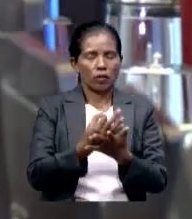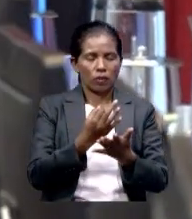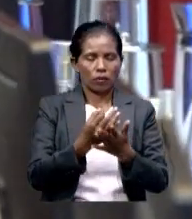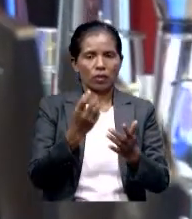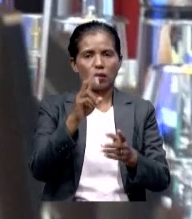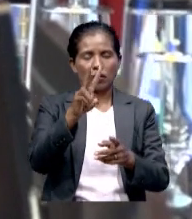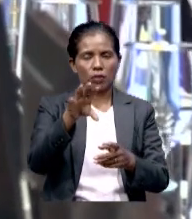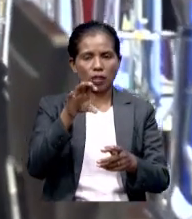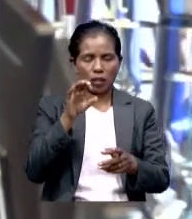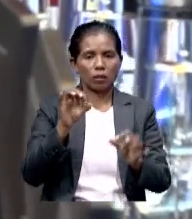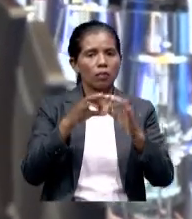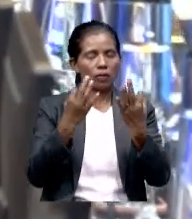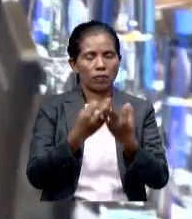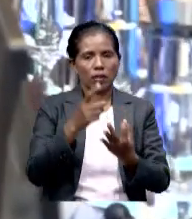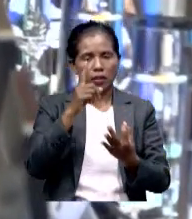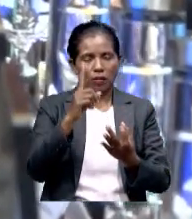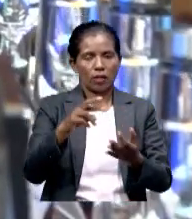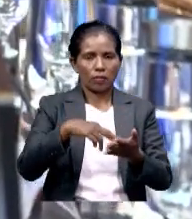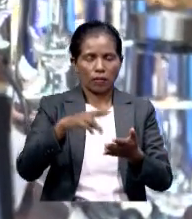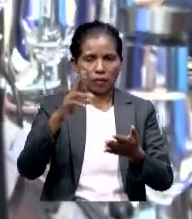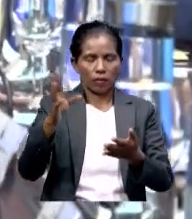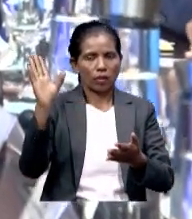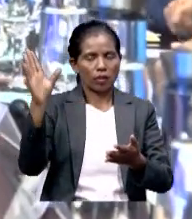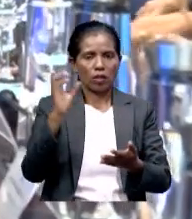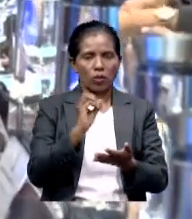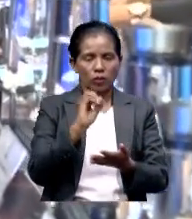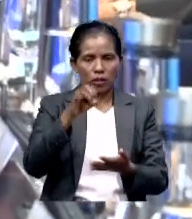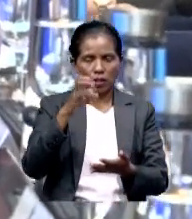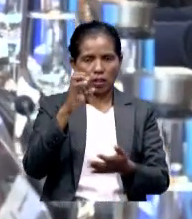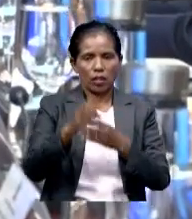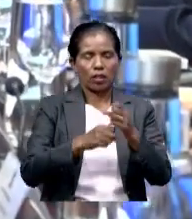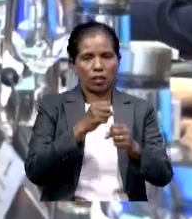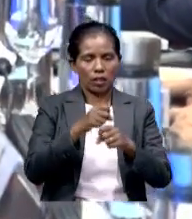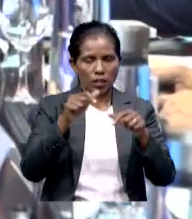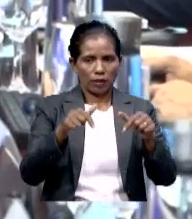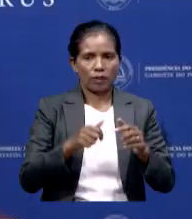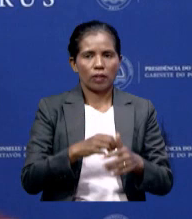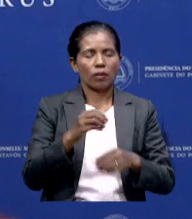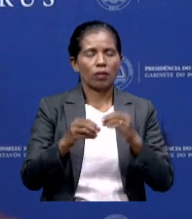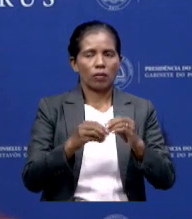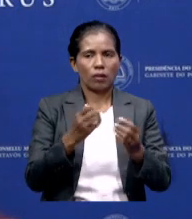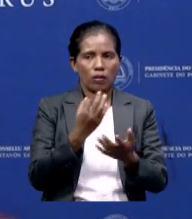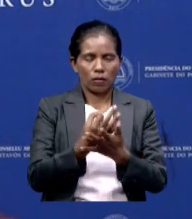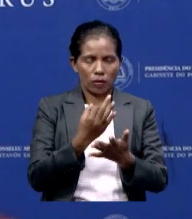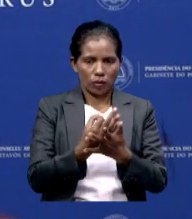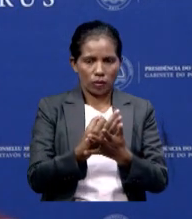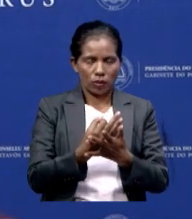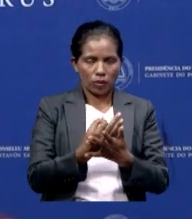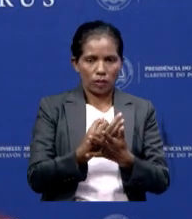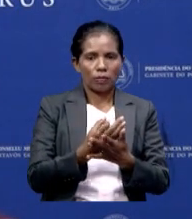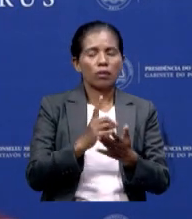rua para cada uma cain, né? A prova ona e orçamento ratificativo tina nem. Quando vai subsídio fim do ano para uma cain